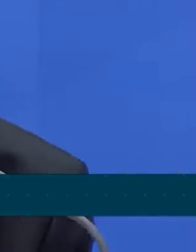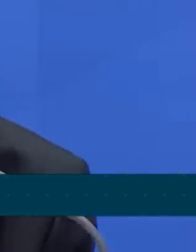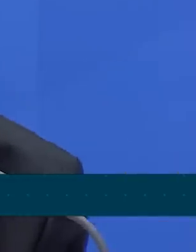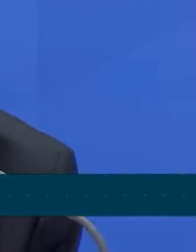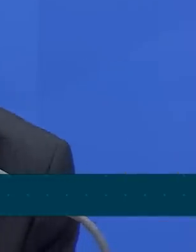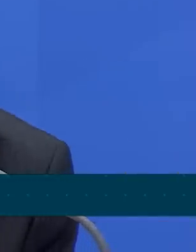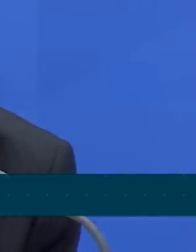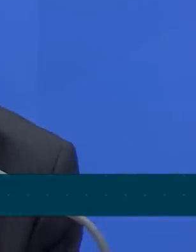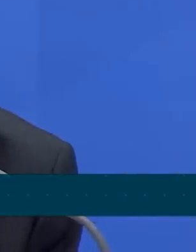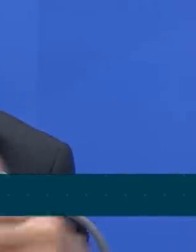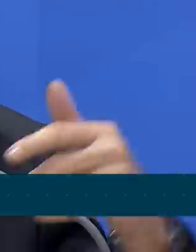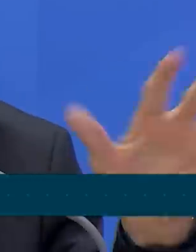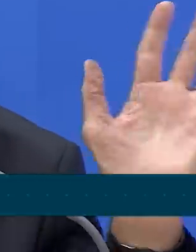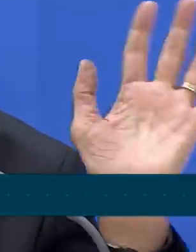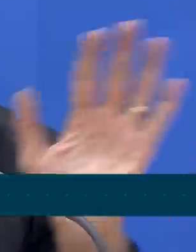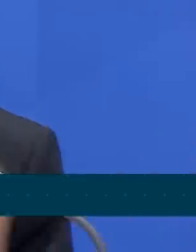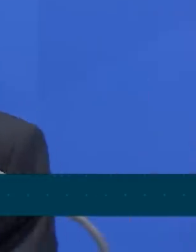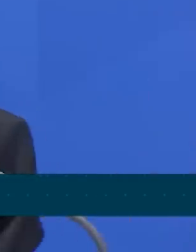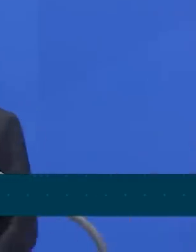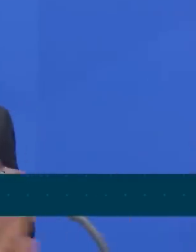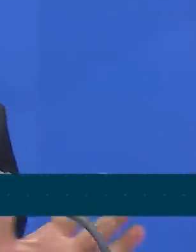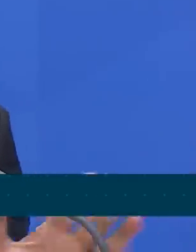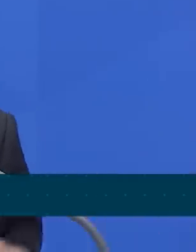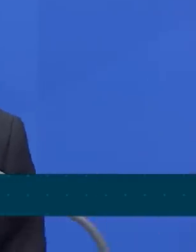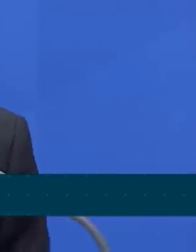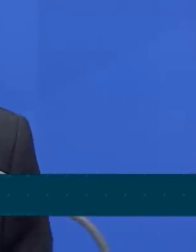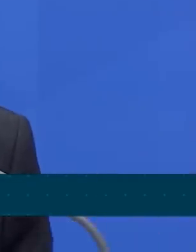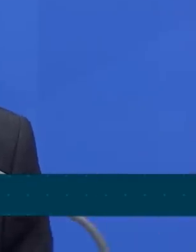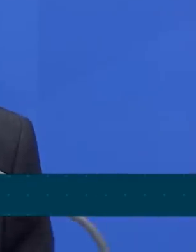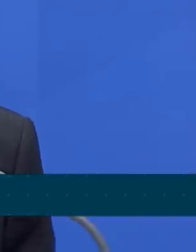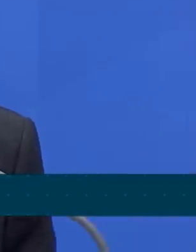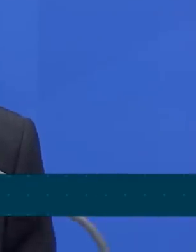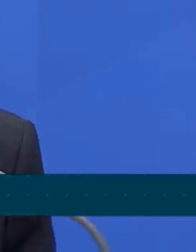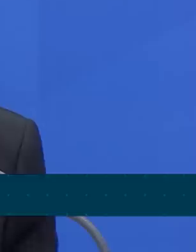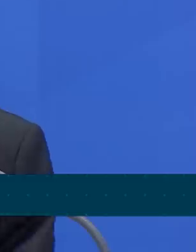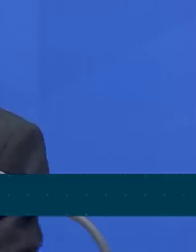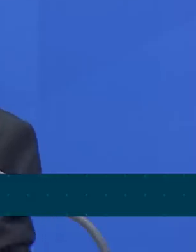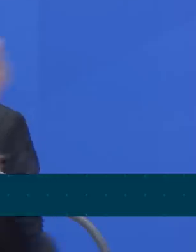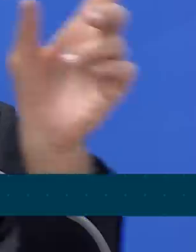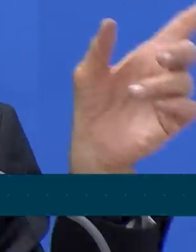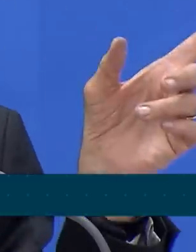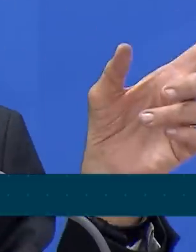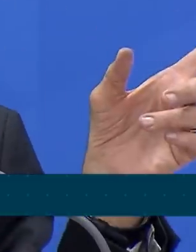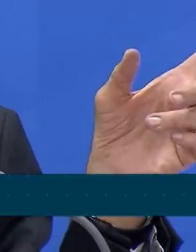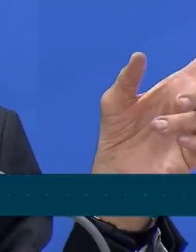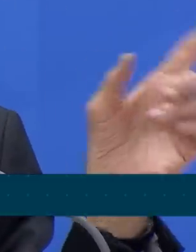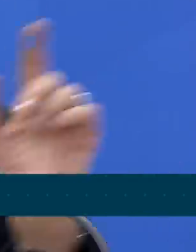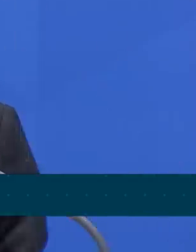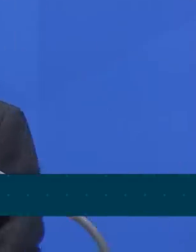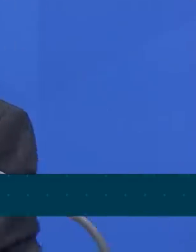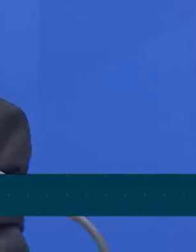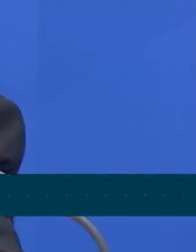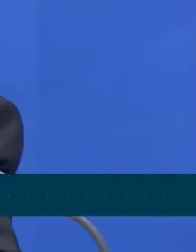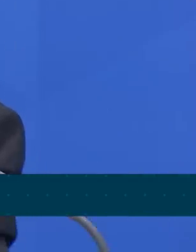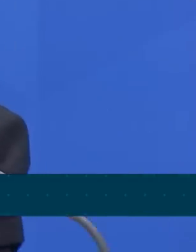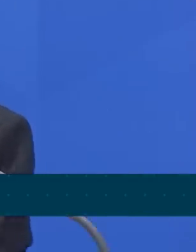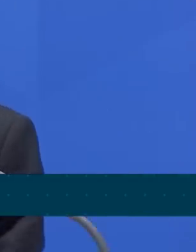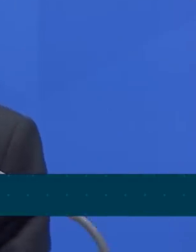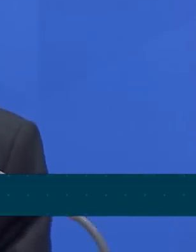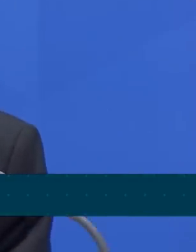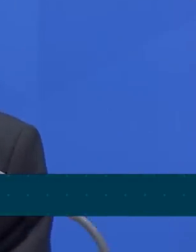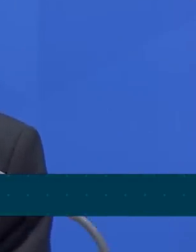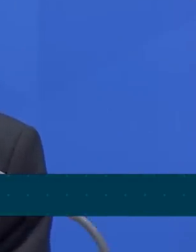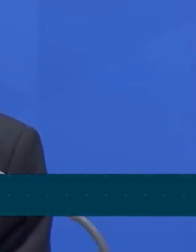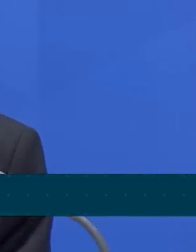seguinte aí três horas depois quer aparecer lá essa história foi contada no jornal o